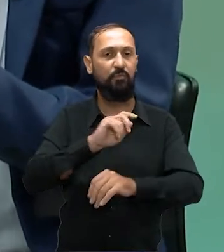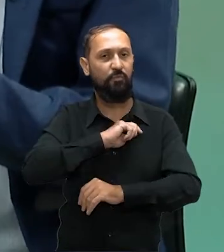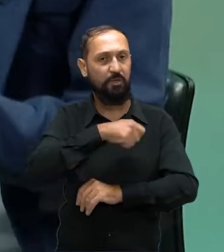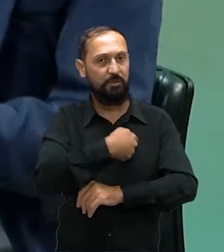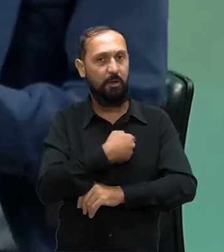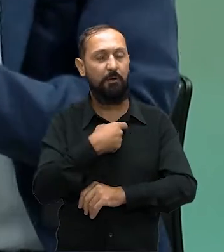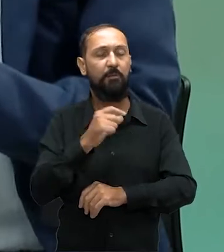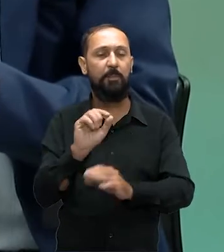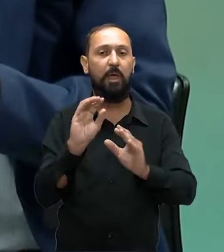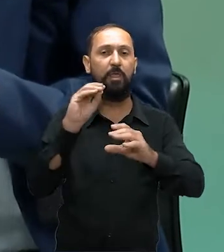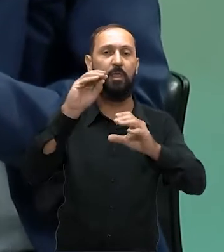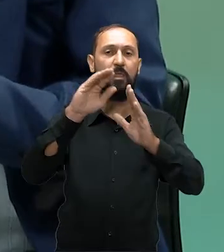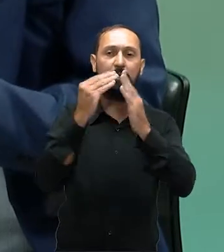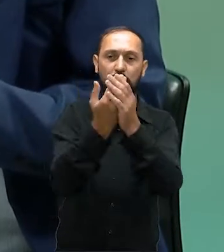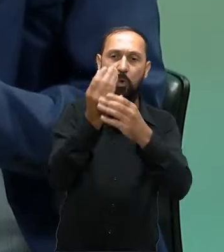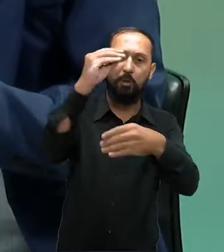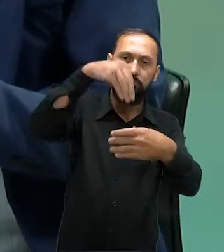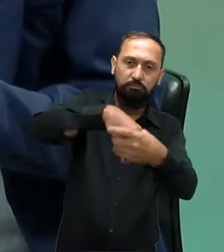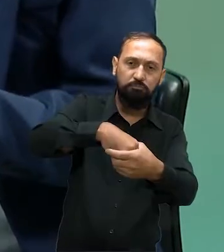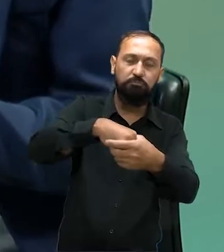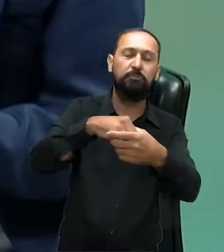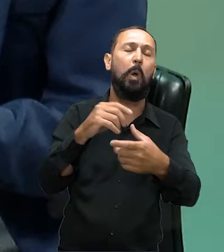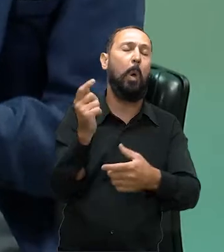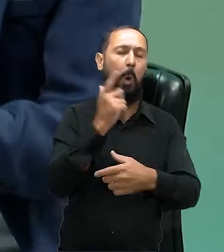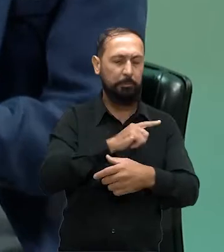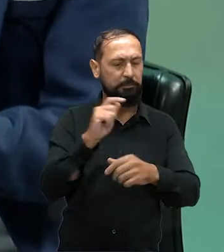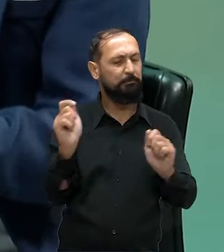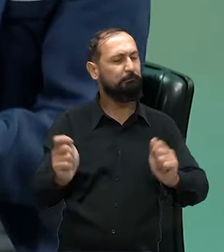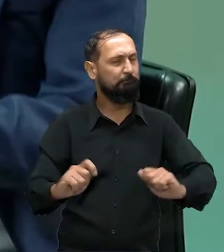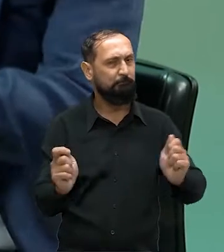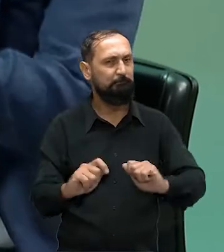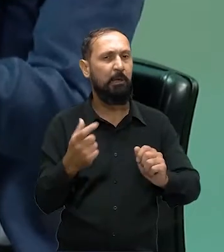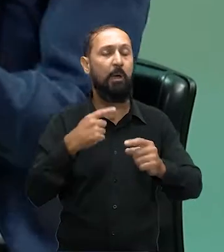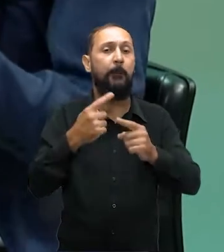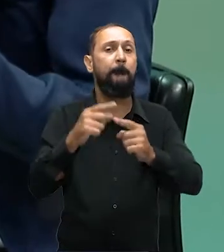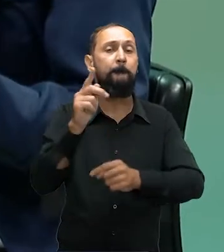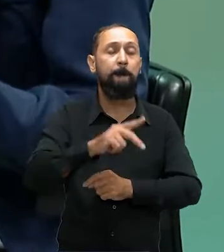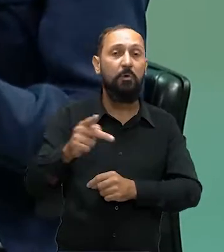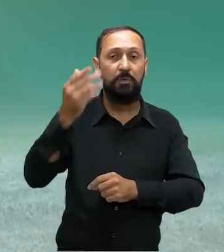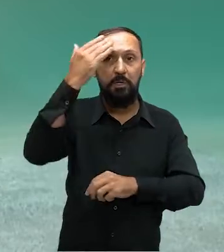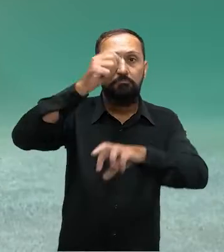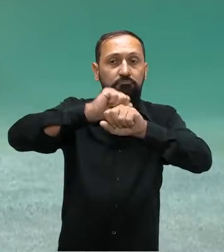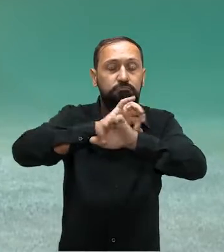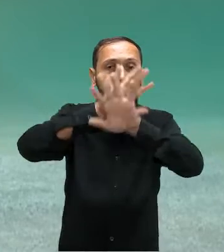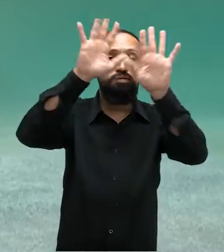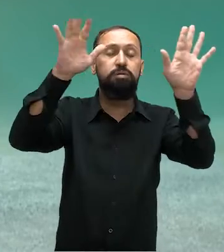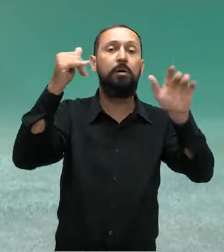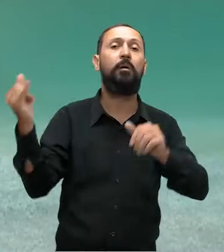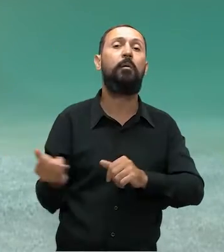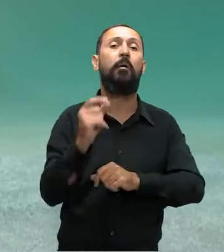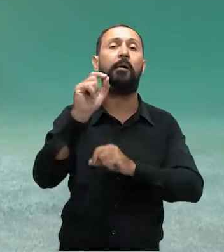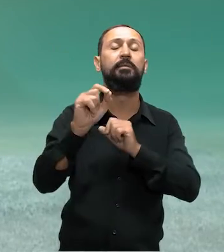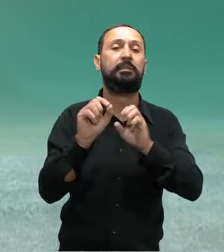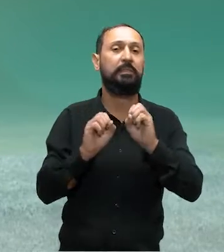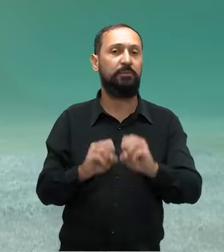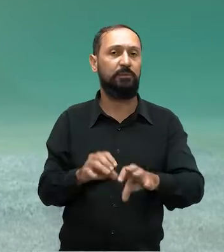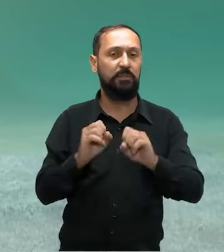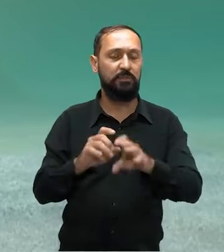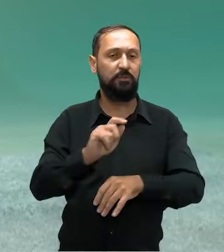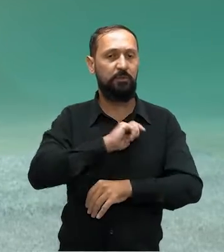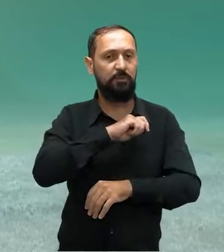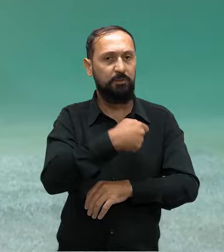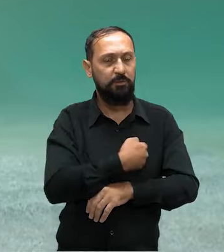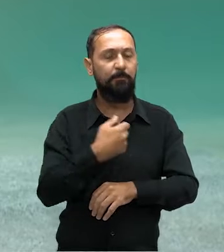dos professores para levar até a escola. A gente consegue fazer isso. A partir do que o professor entende a importância da